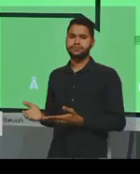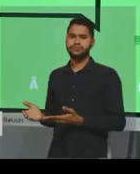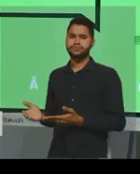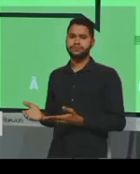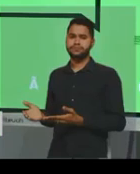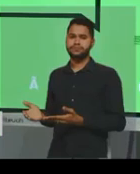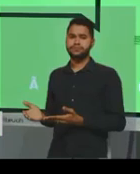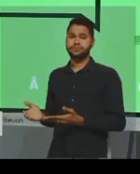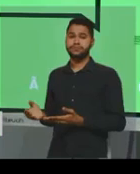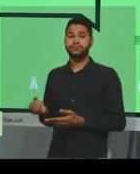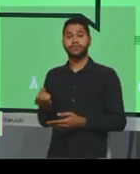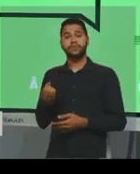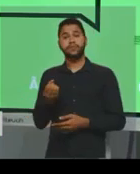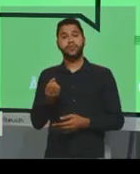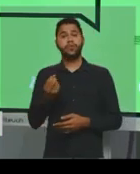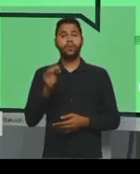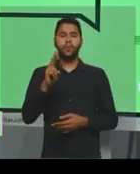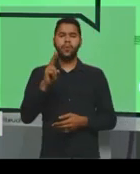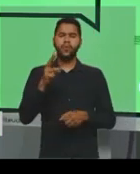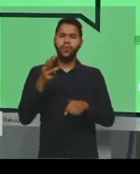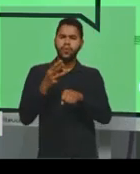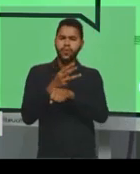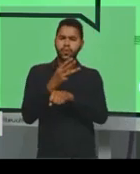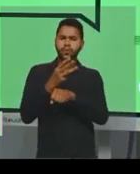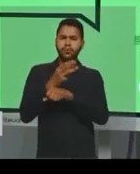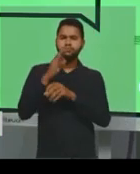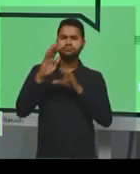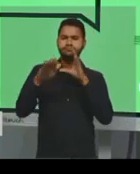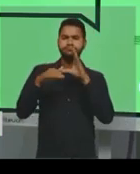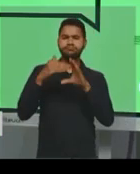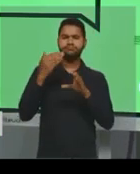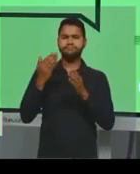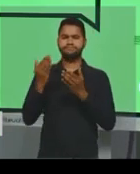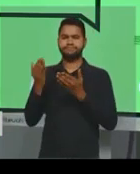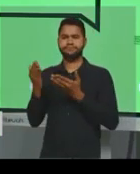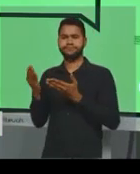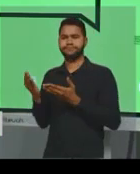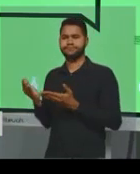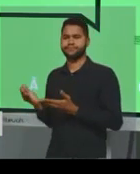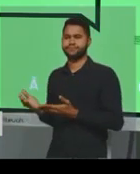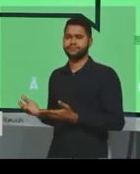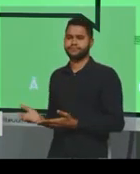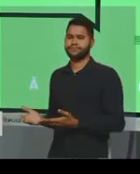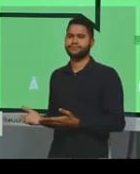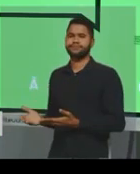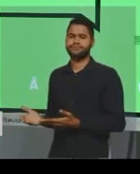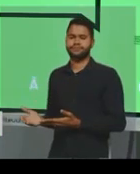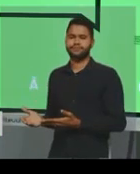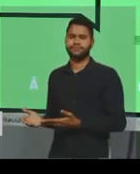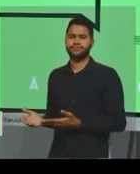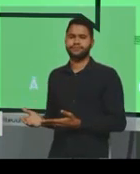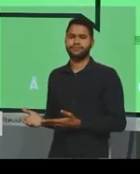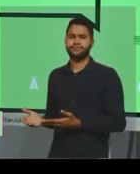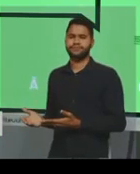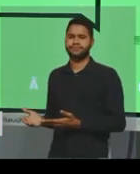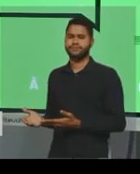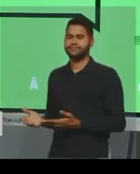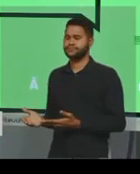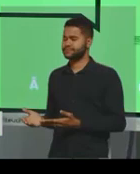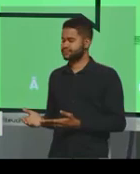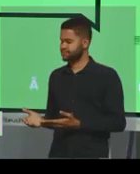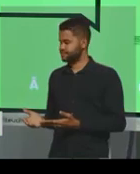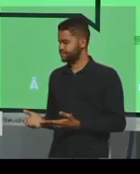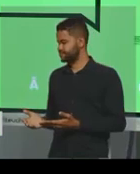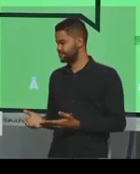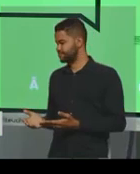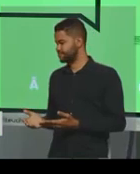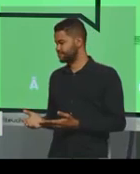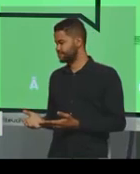3254 3009 ou enviar uma mensagem para o nosso WhatsApp, no número 31